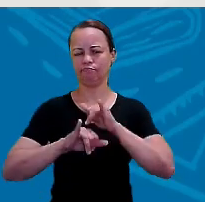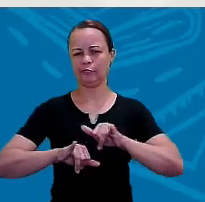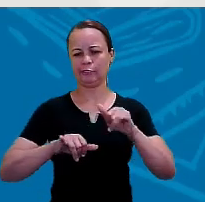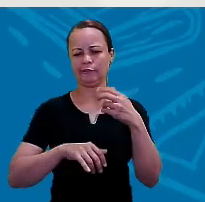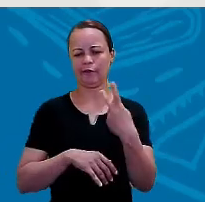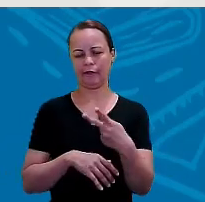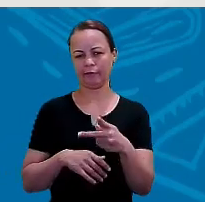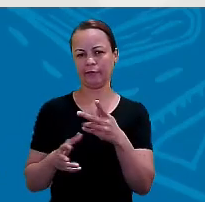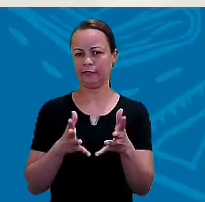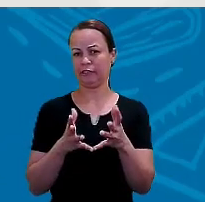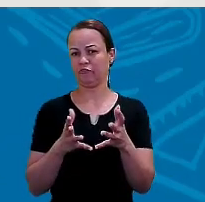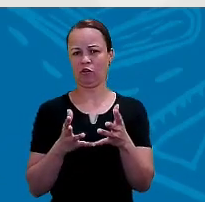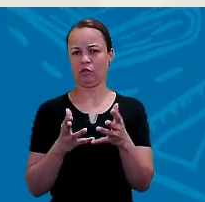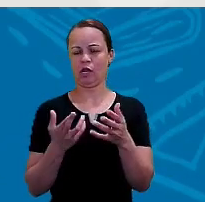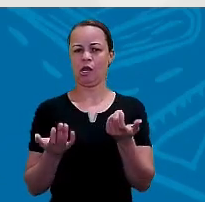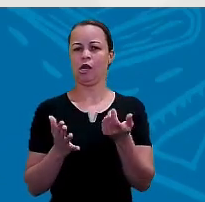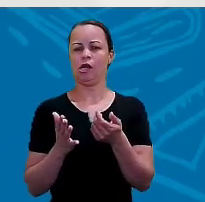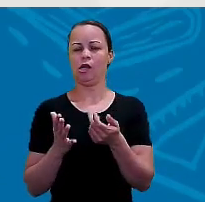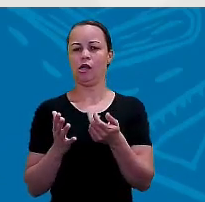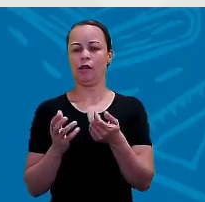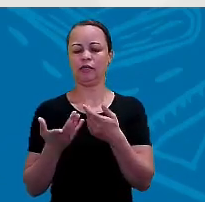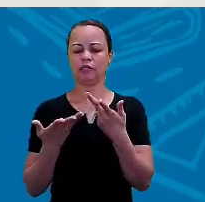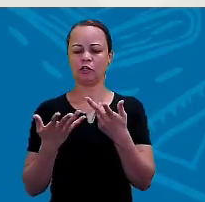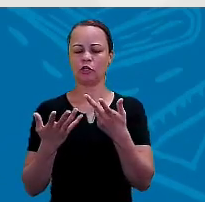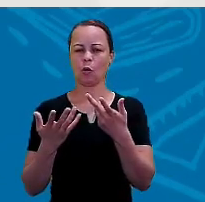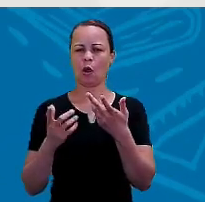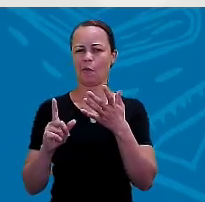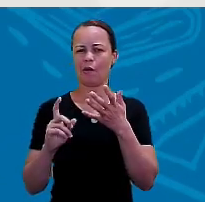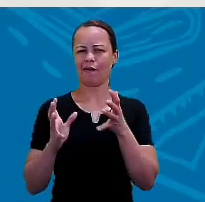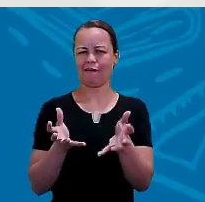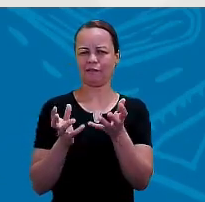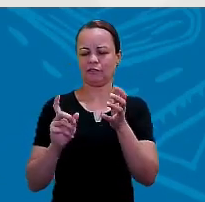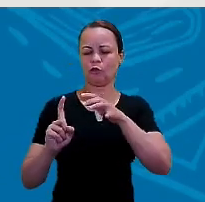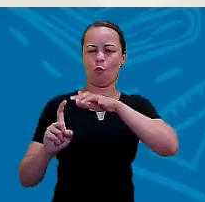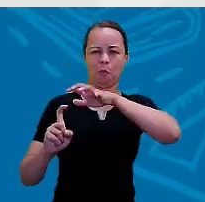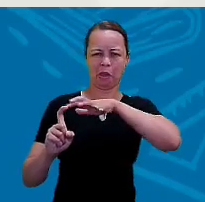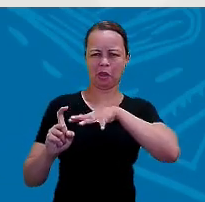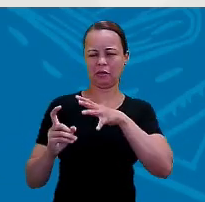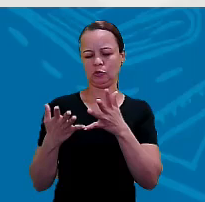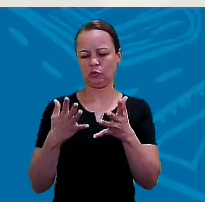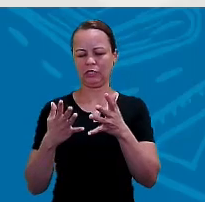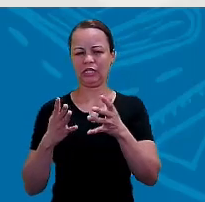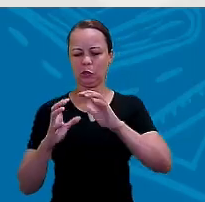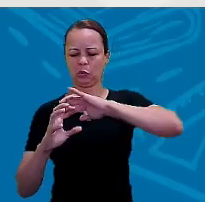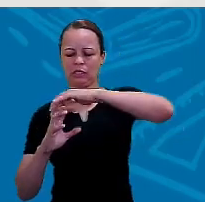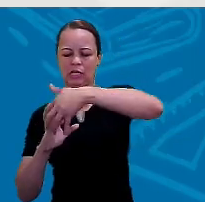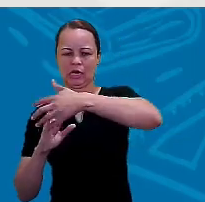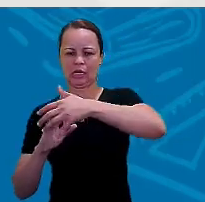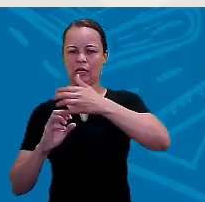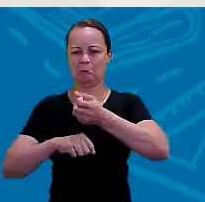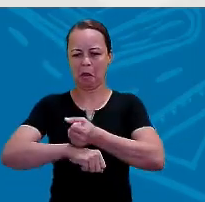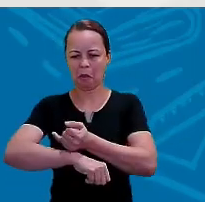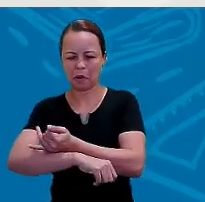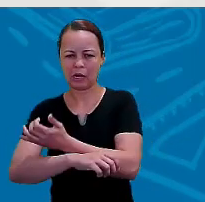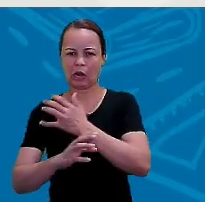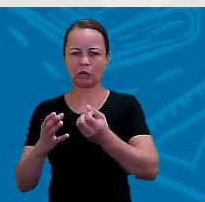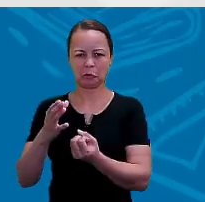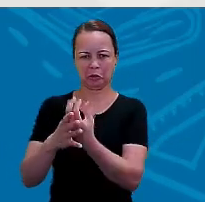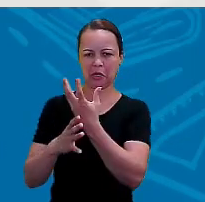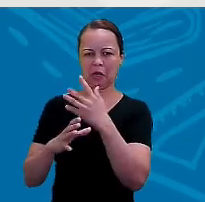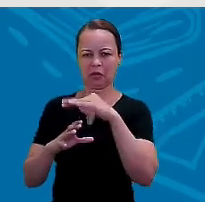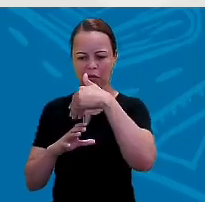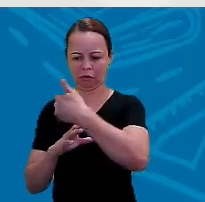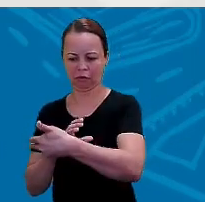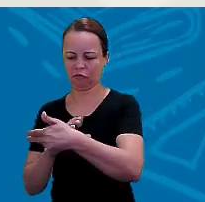e leviana que colaborasse com esse mito de achar que existiria o cérebro direito, estaria mais associado às emoções, ao lado criativo, e não é